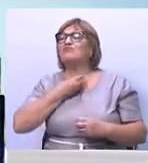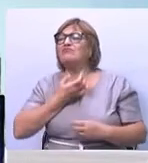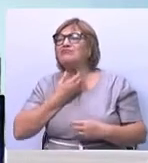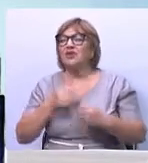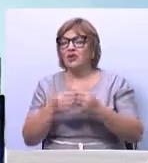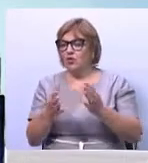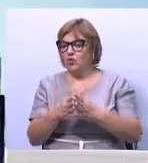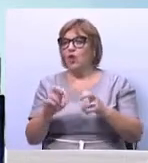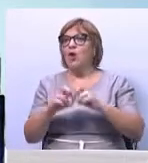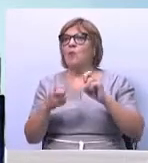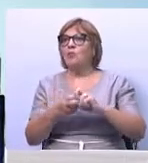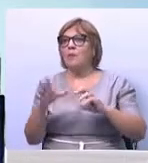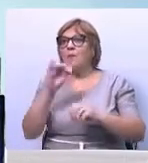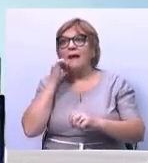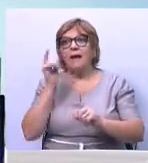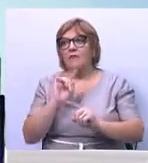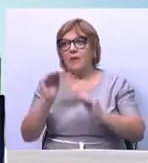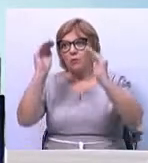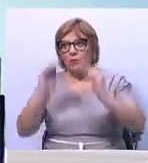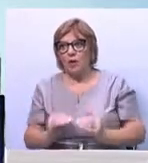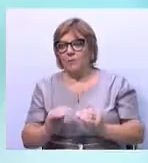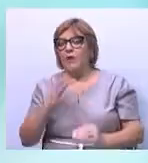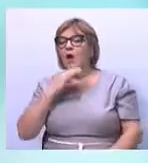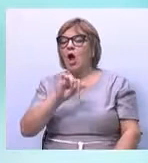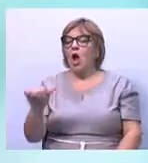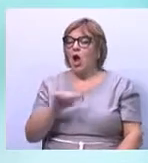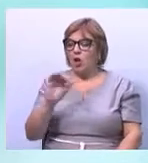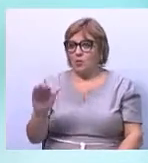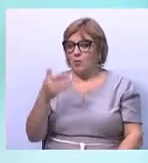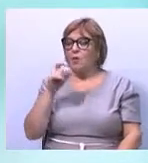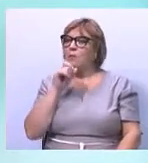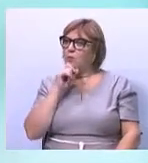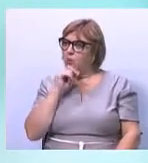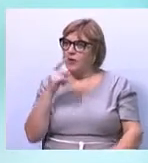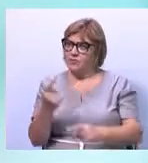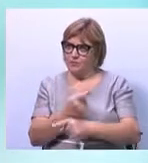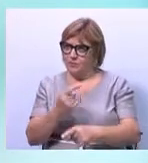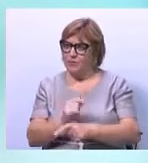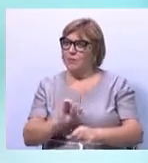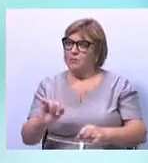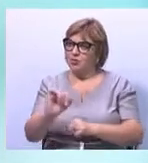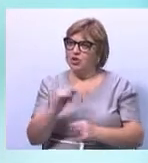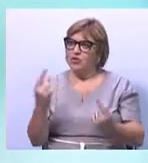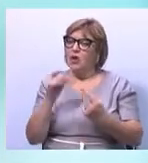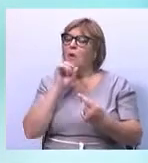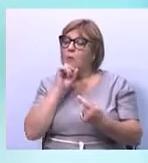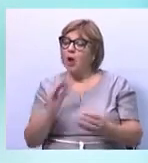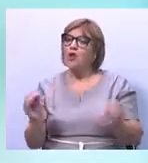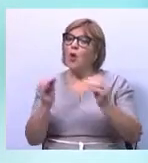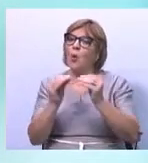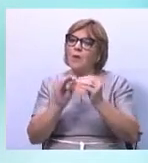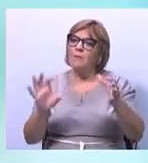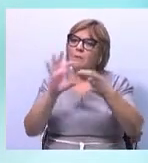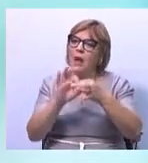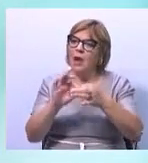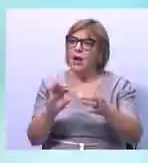não passe a um problema ainda mais grave. Portanto, estes óleos essenciais, para além de se poderem utilizar per si, isoladamente, podem-se utilizar em